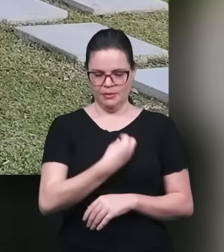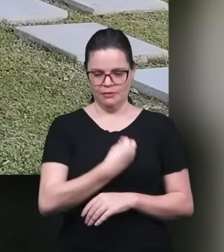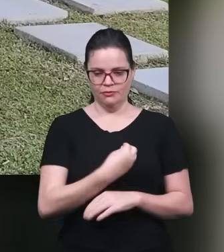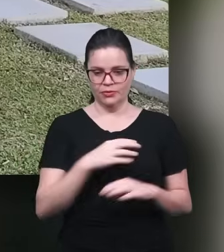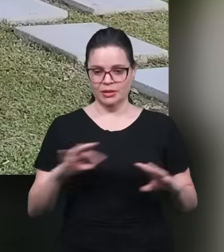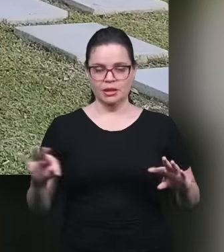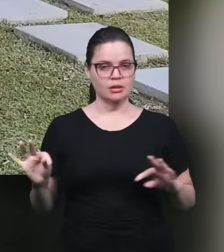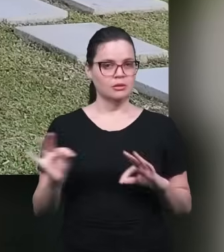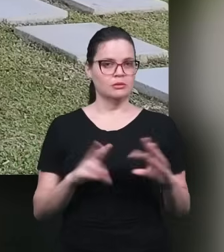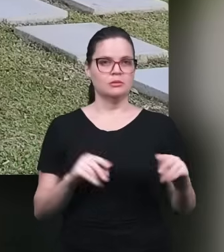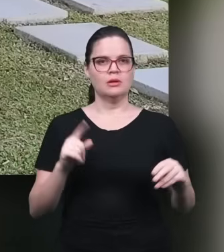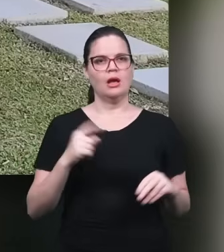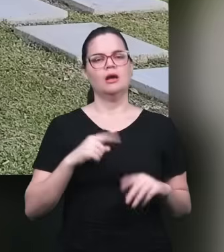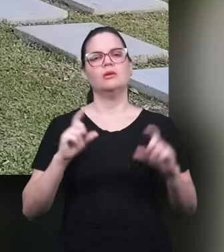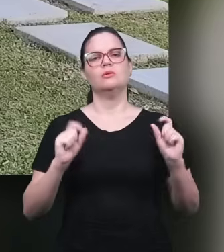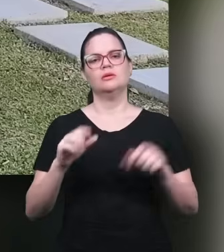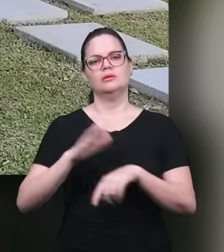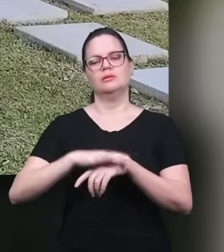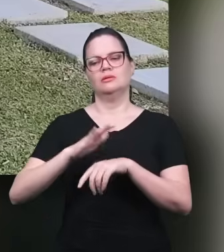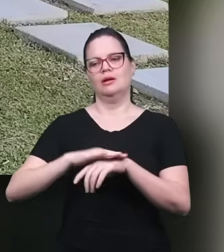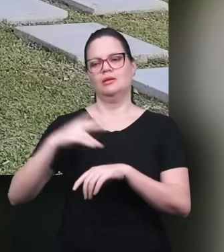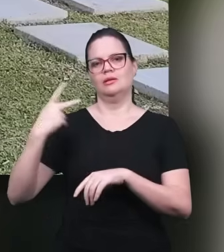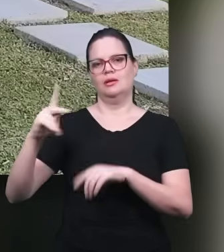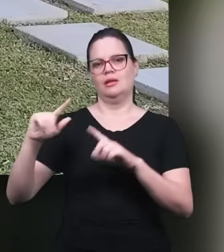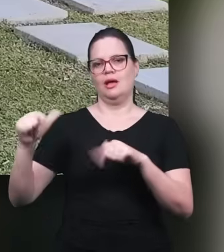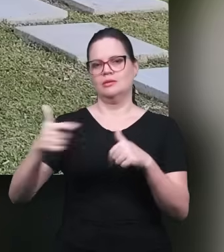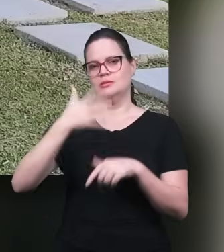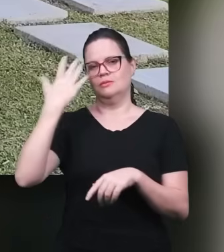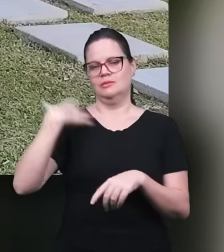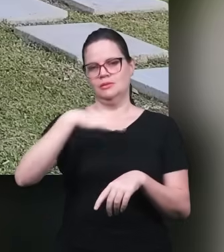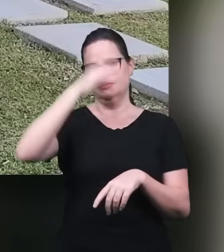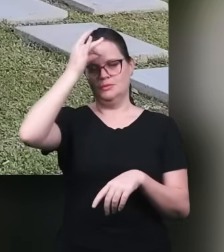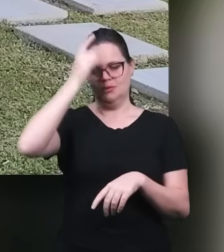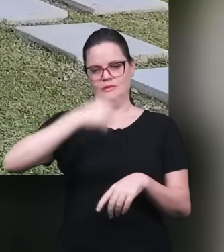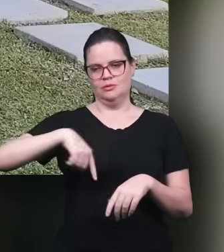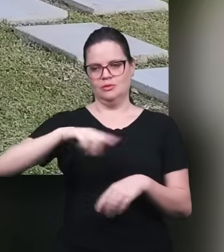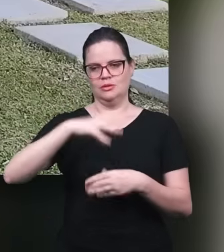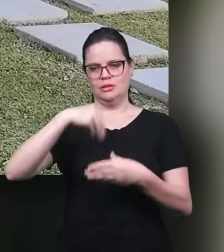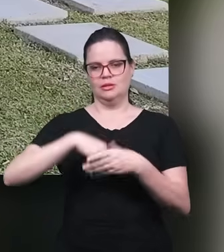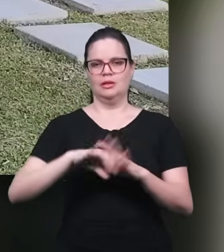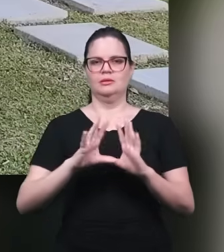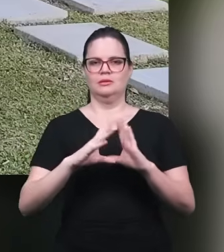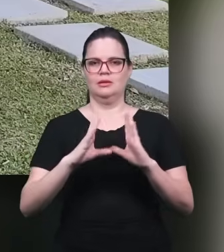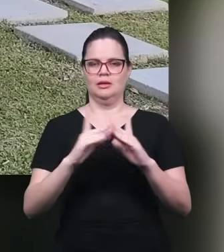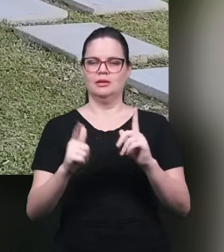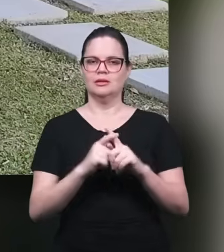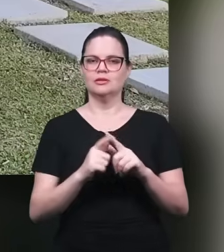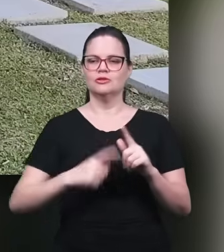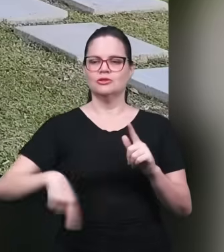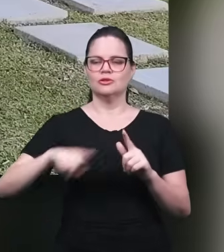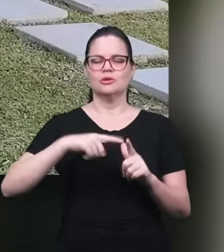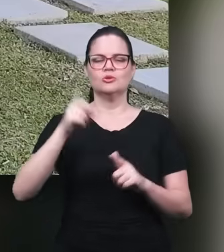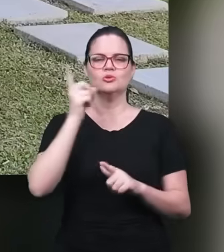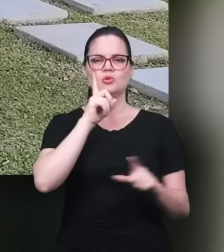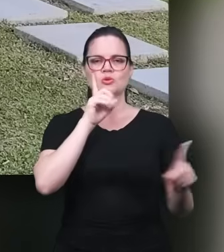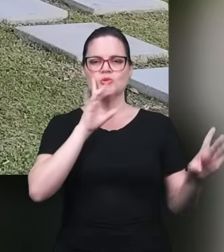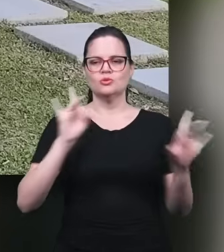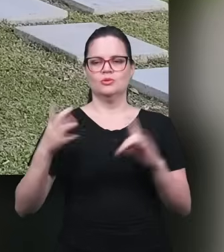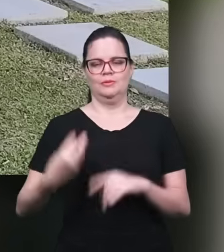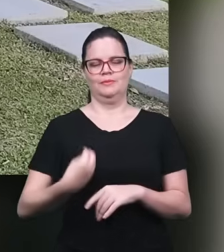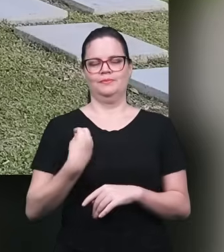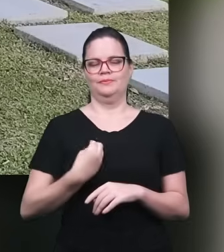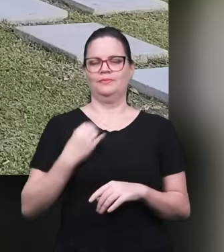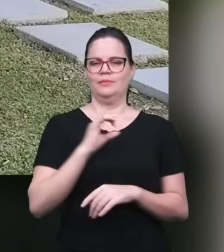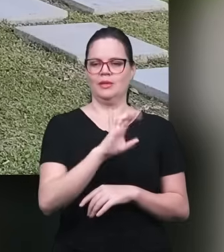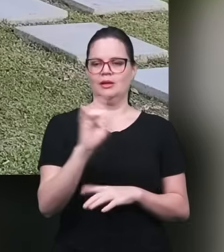alcancei foi devido à operação do Espírito Santo no meio do corpo, que a gente tem vivido a cada dia, em cada